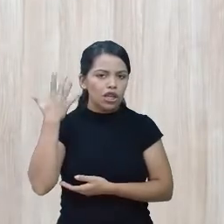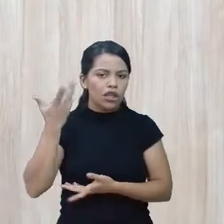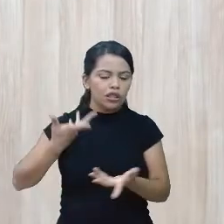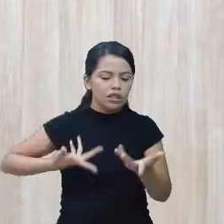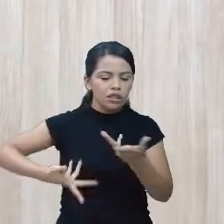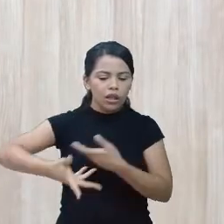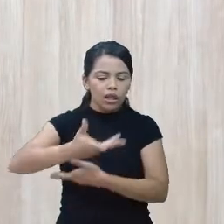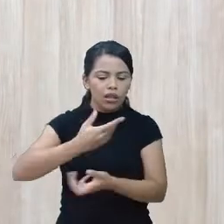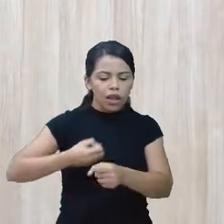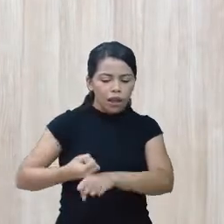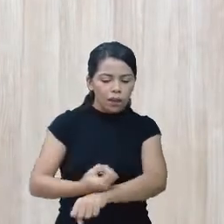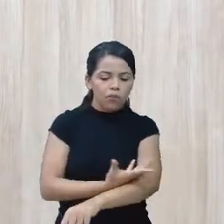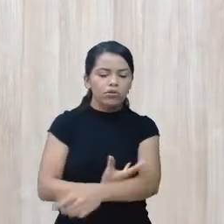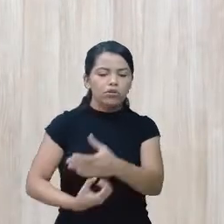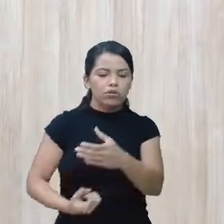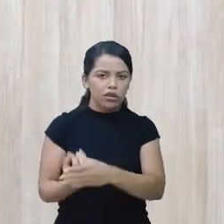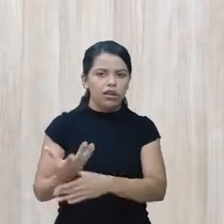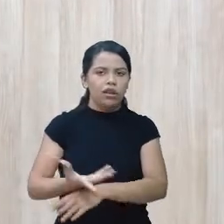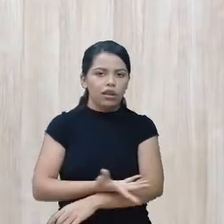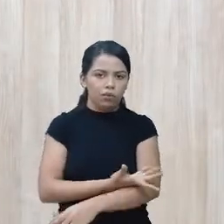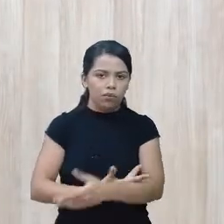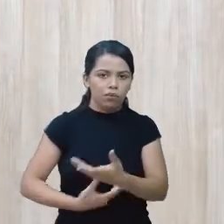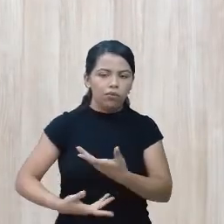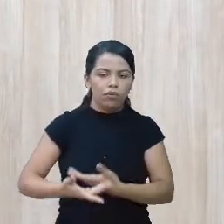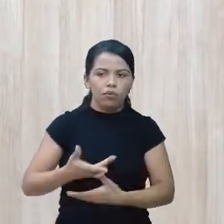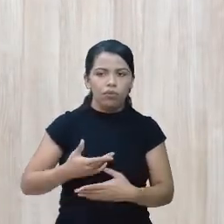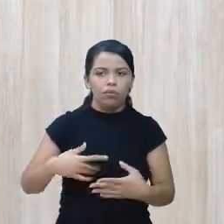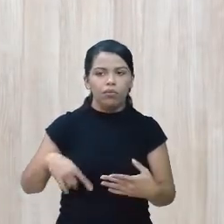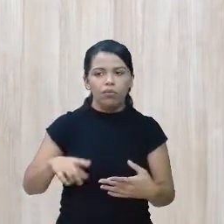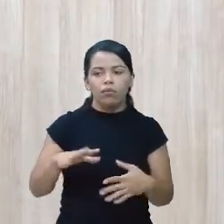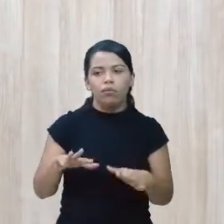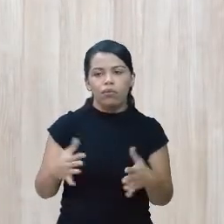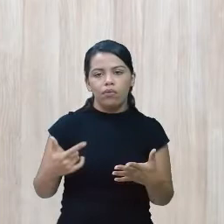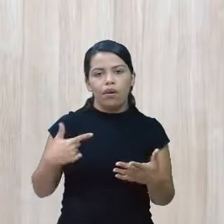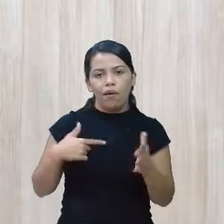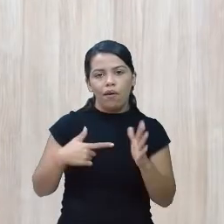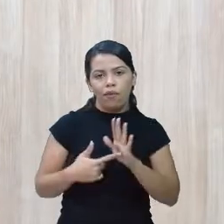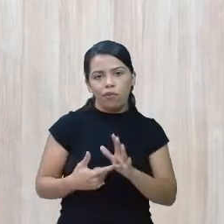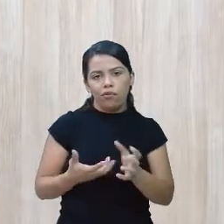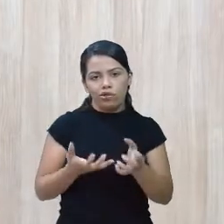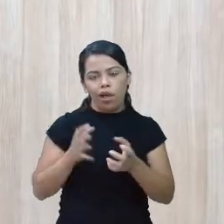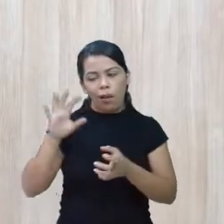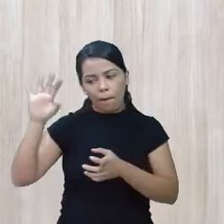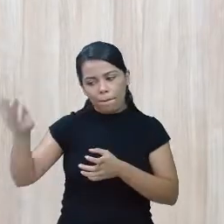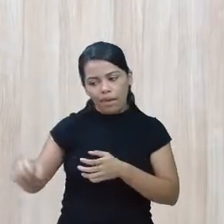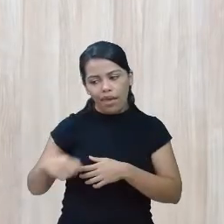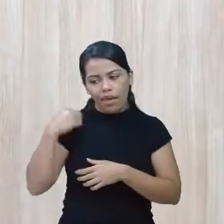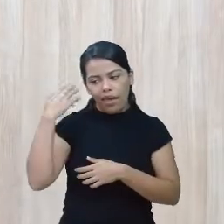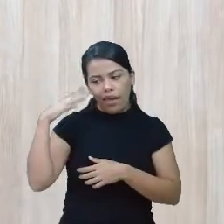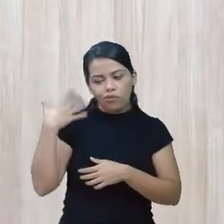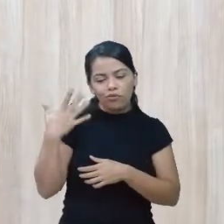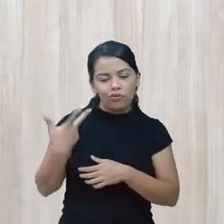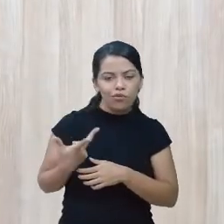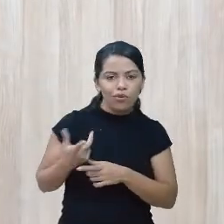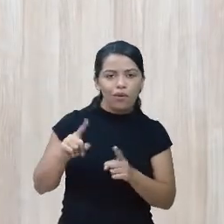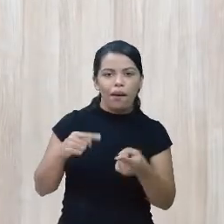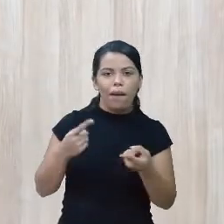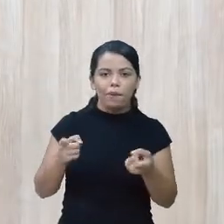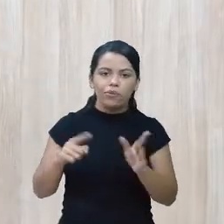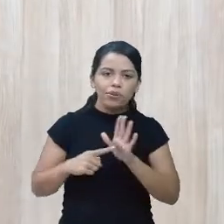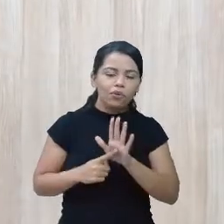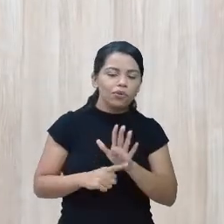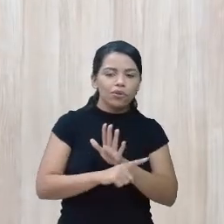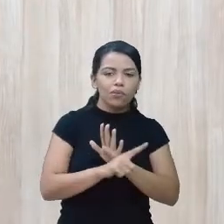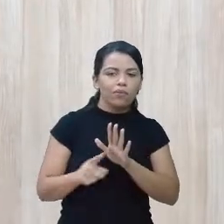toda aquela emoção. Aí eu fiz uma colagenzinha para trazer para vocês esse exemplo de trilha sonora, que eu considero uma